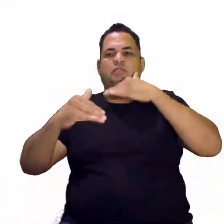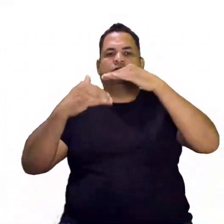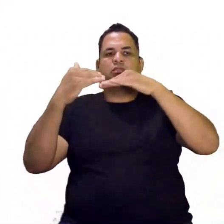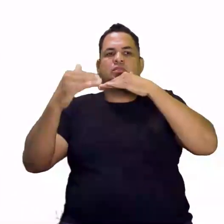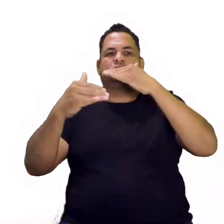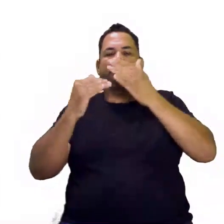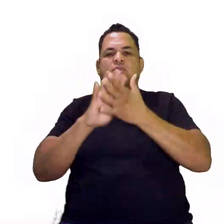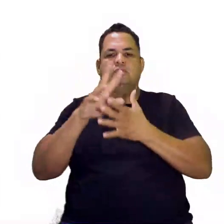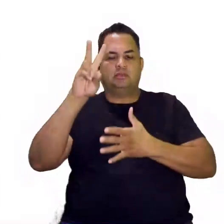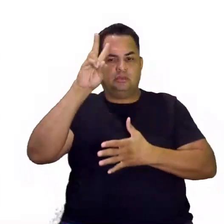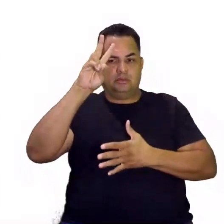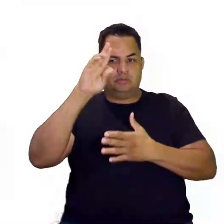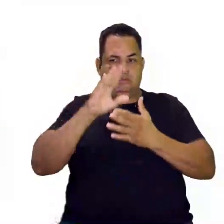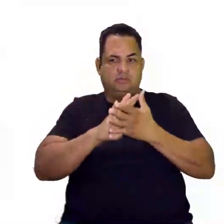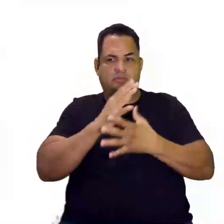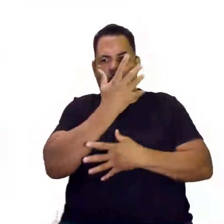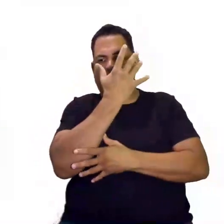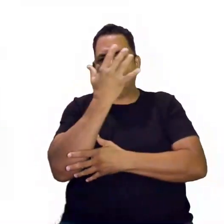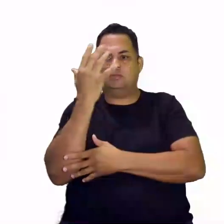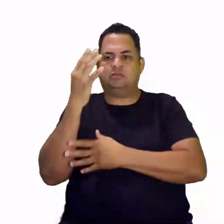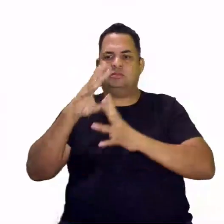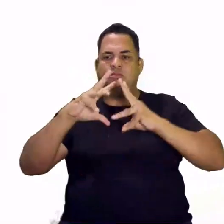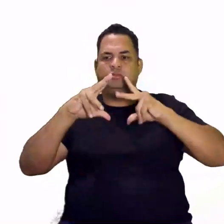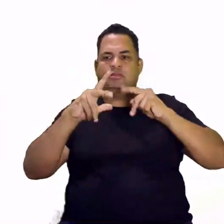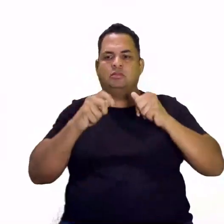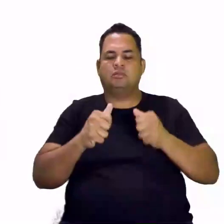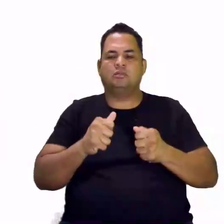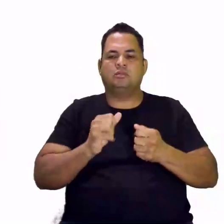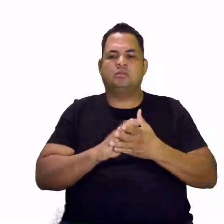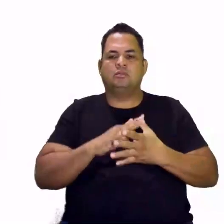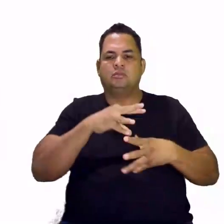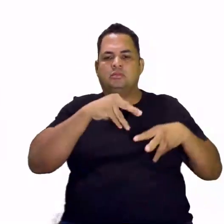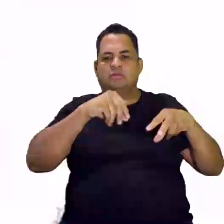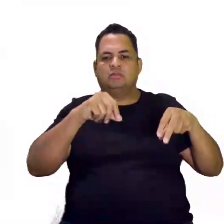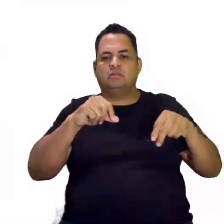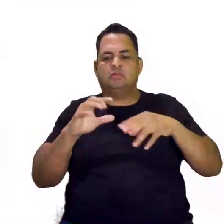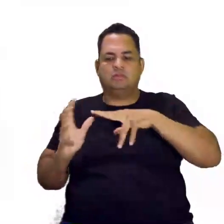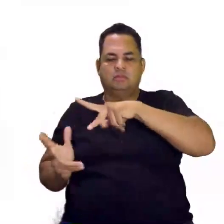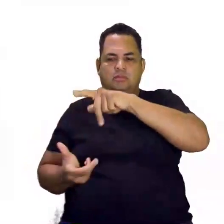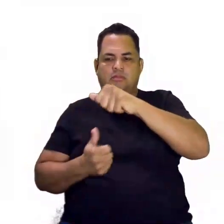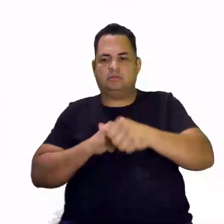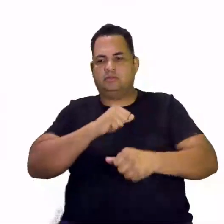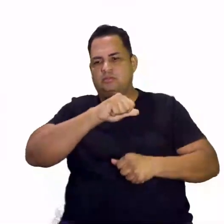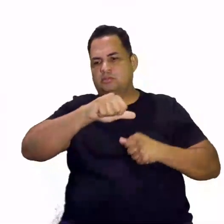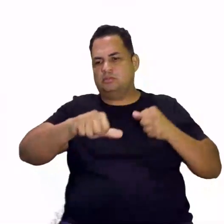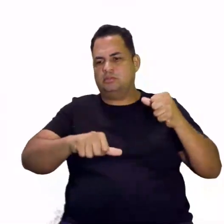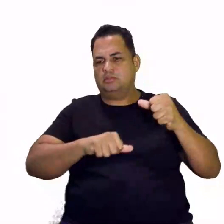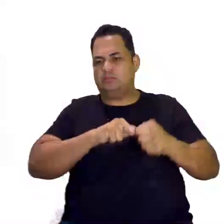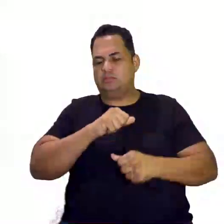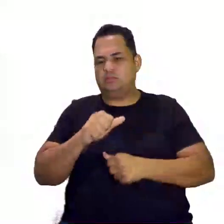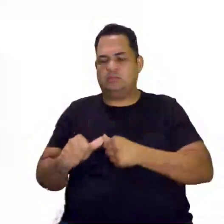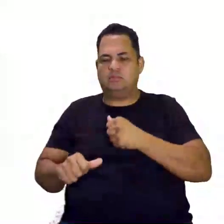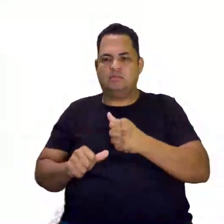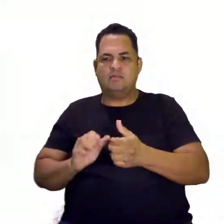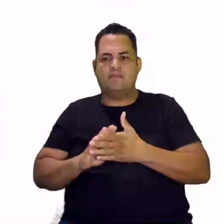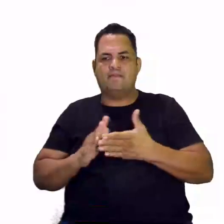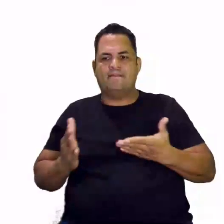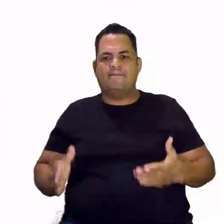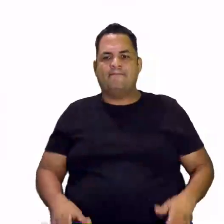gente lembra que as plantas, toda a Terra estava passando por transformações. E